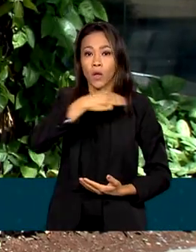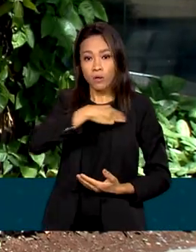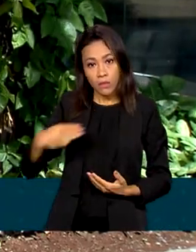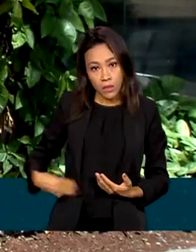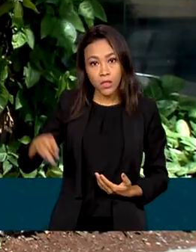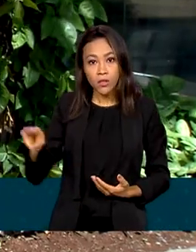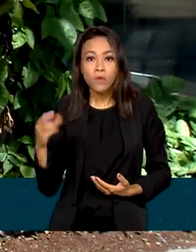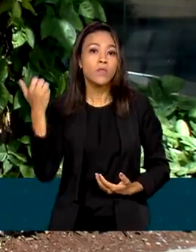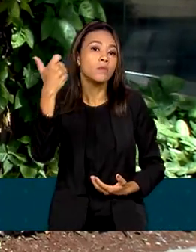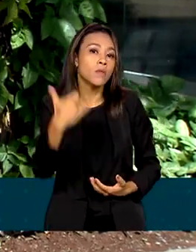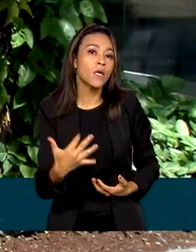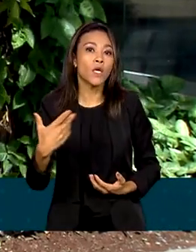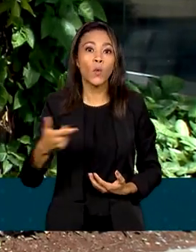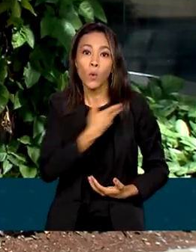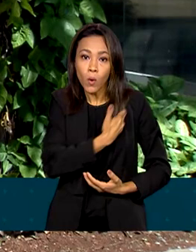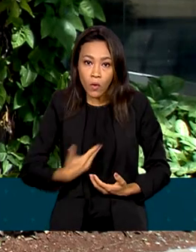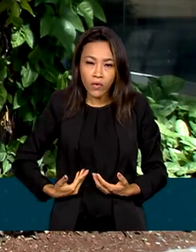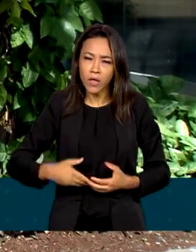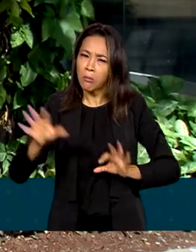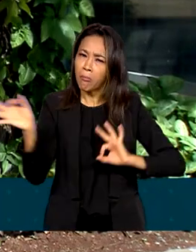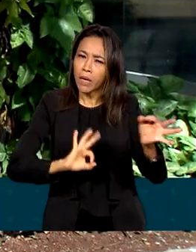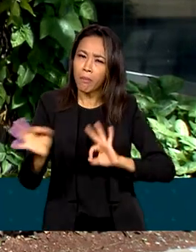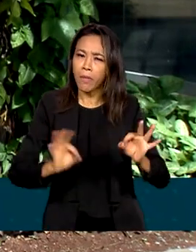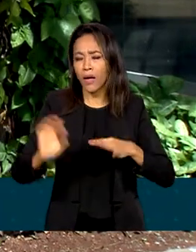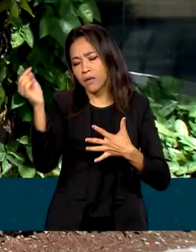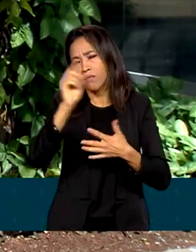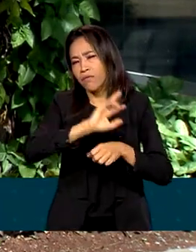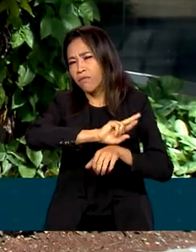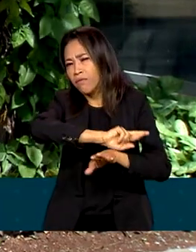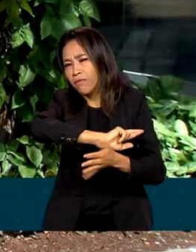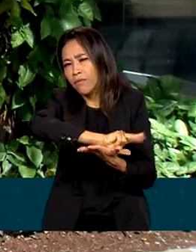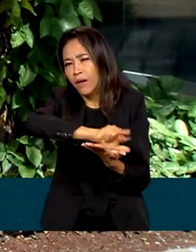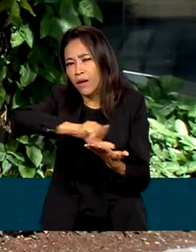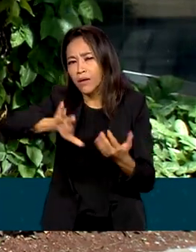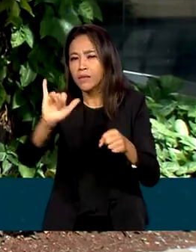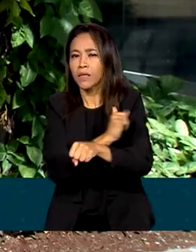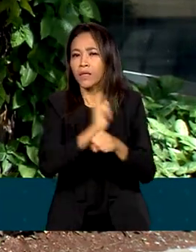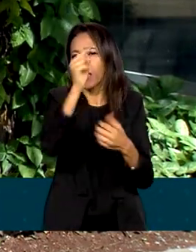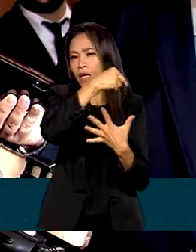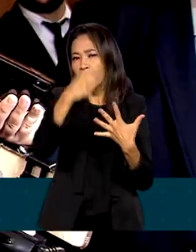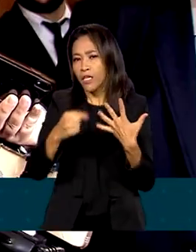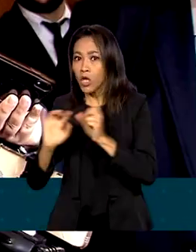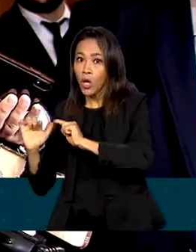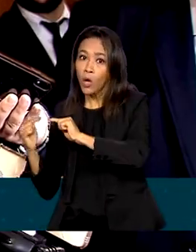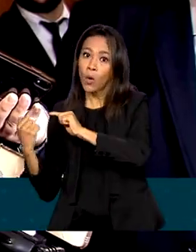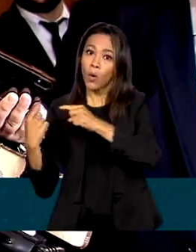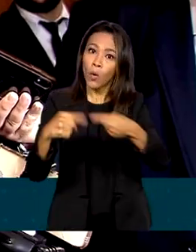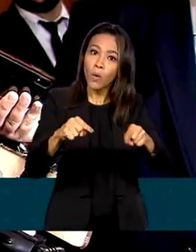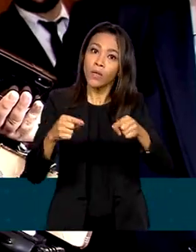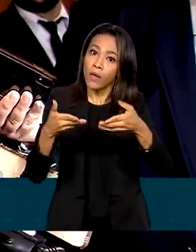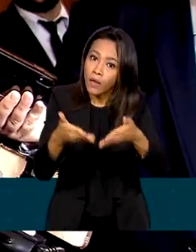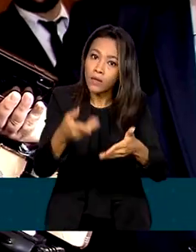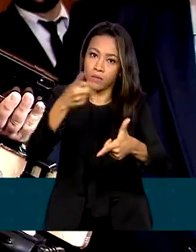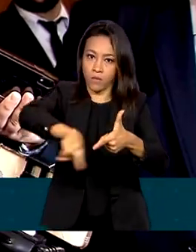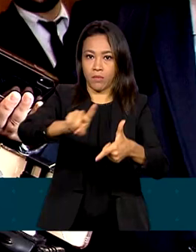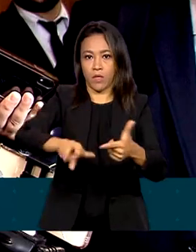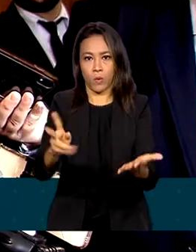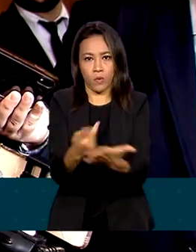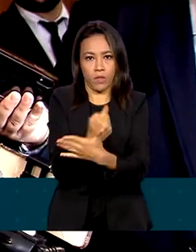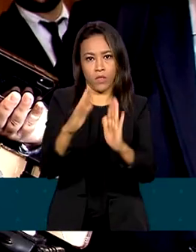o governo prepara uma série de medidas para enfrentamento desse problema. Nós estamos já desenhando pelo